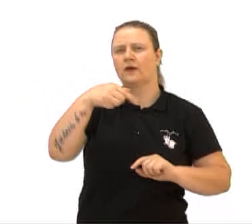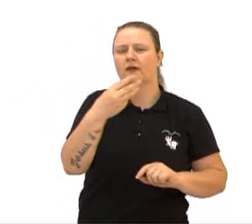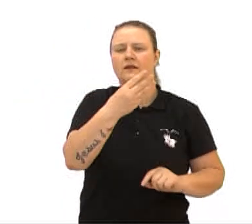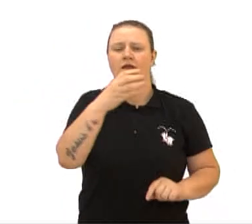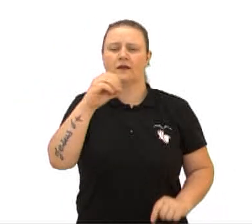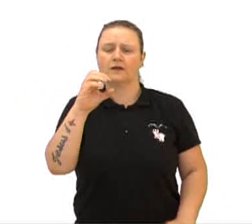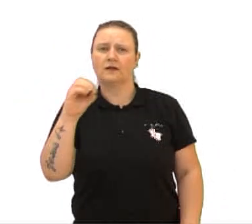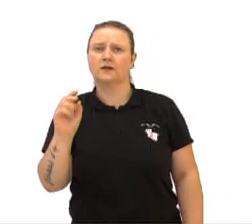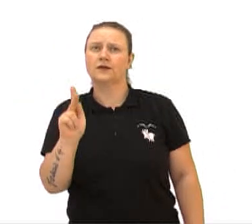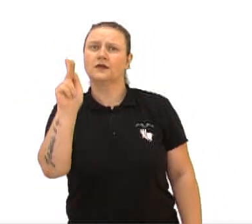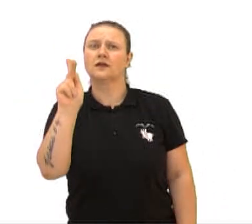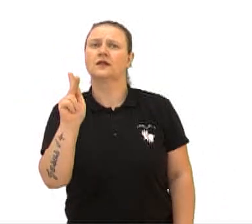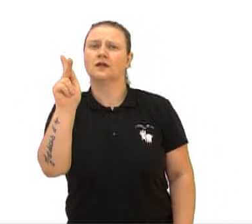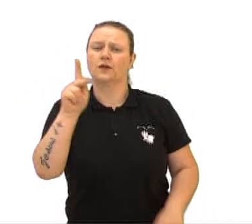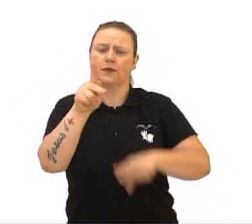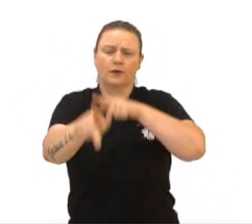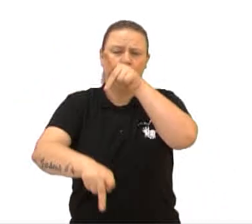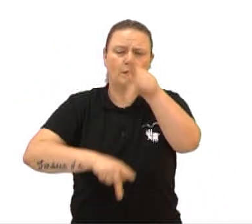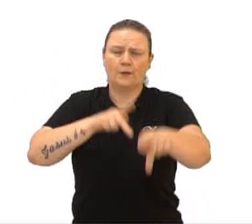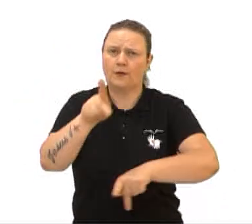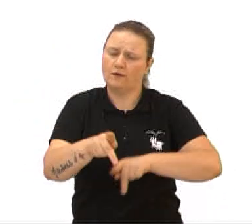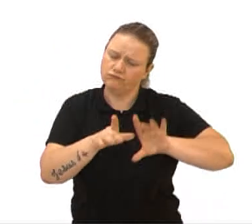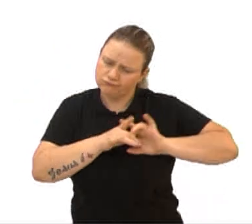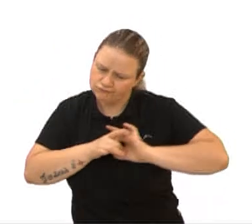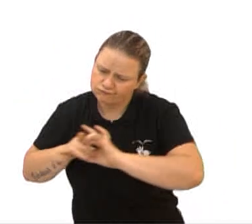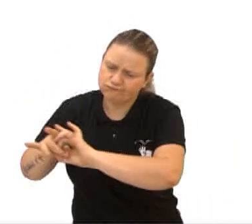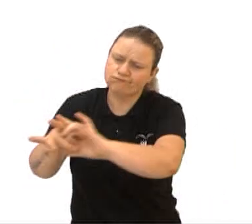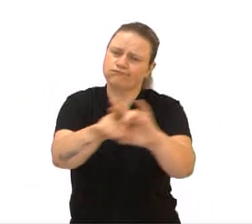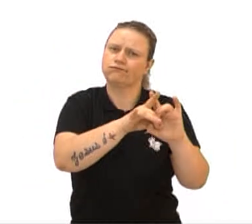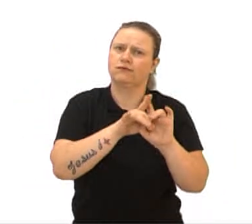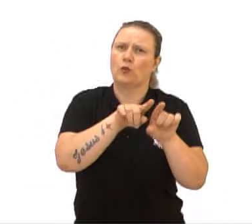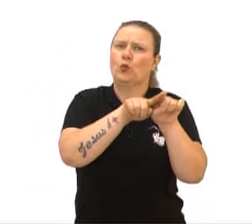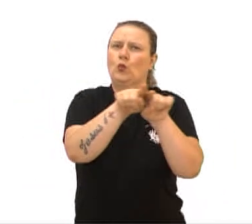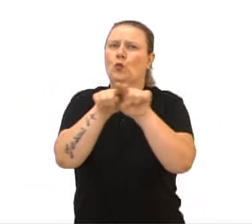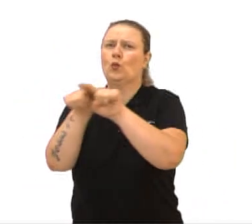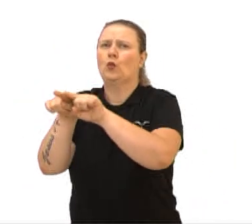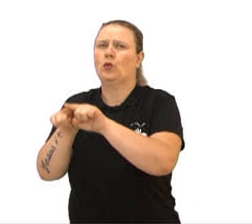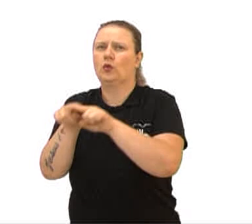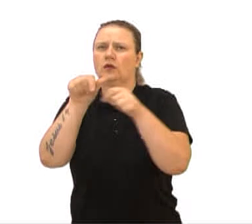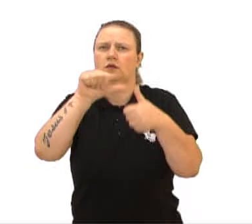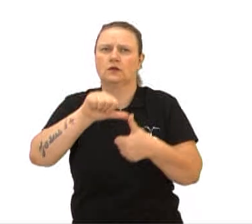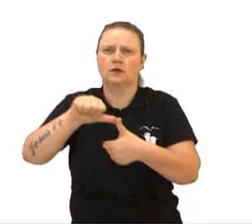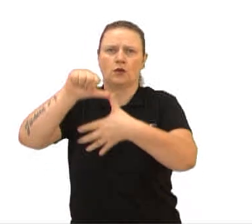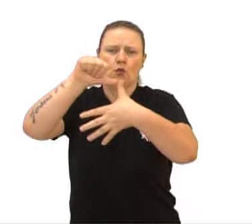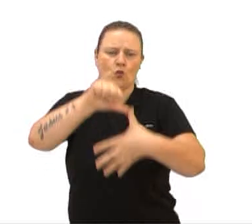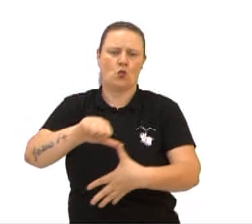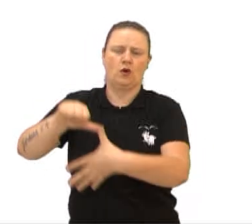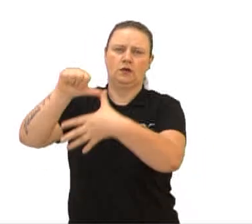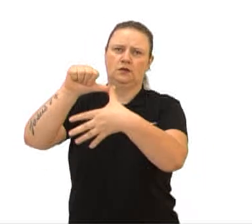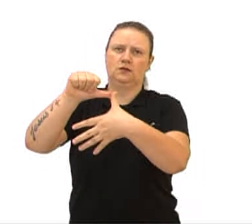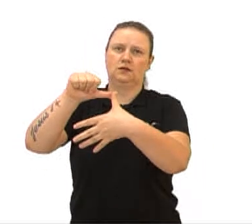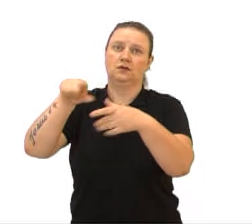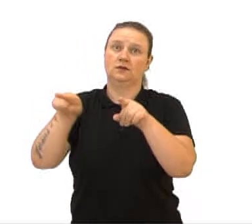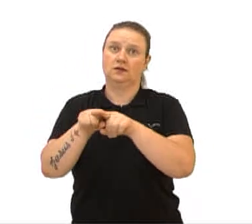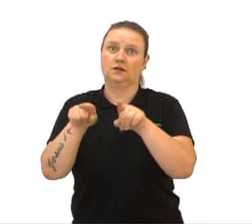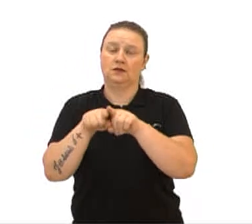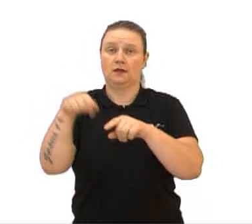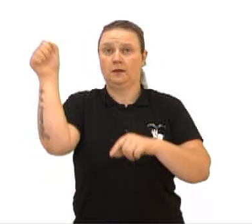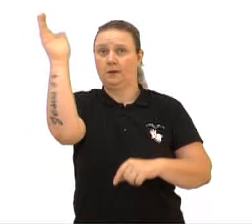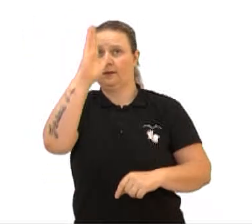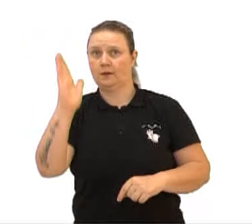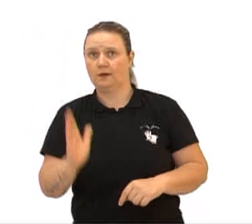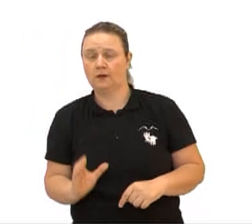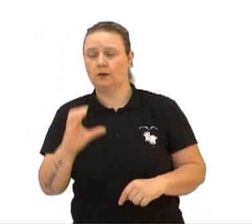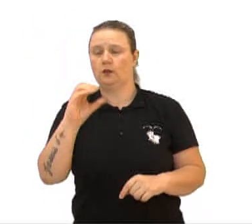povos latinos, todos povos irmãos, todos sul-americanos. Recordamos Cuba, Portugal, Brasil,